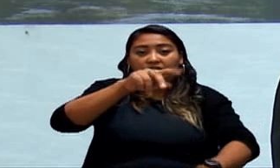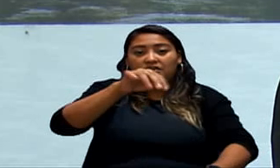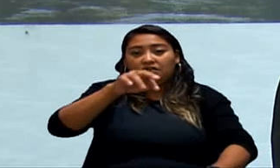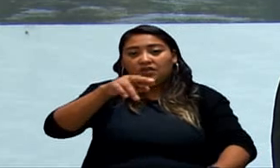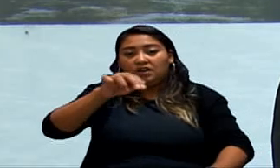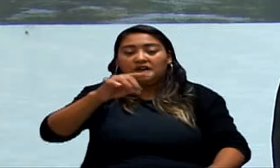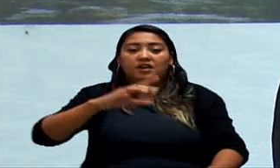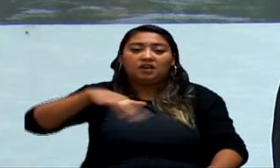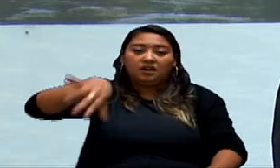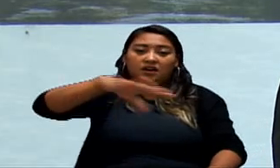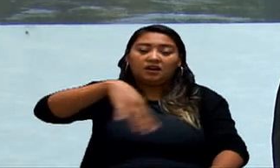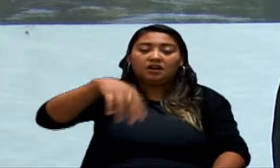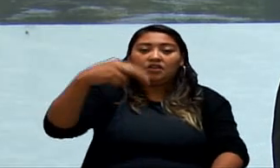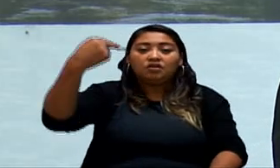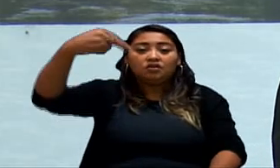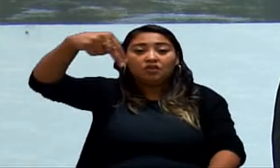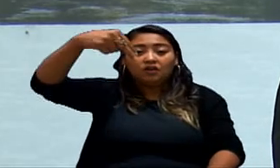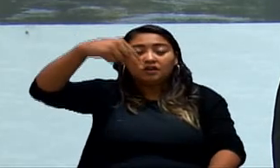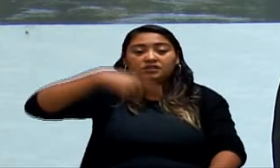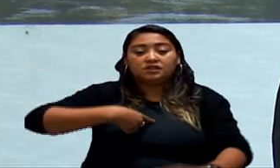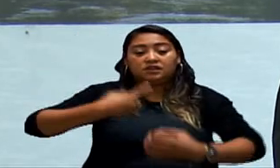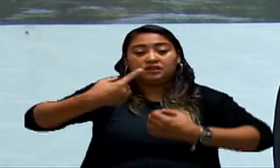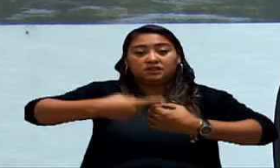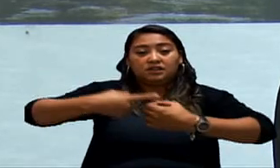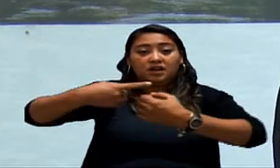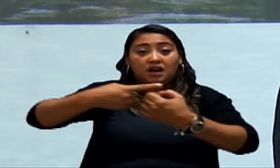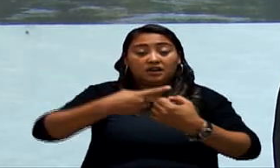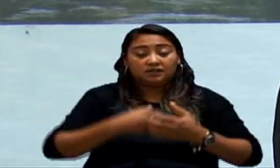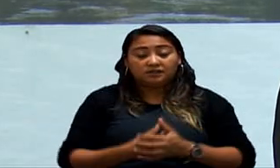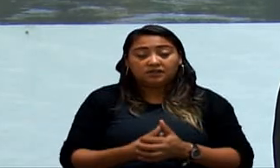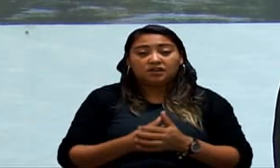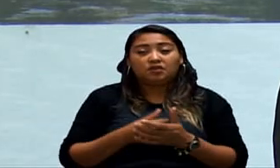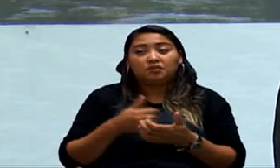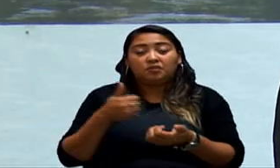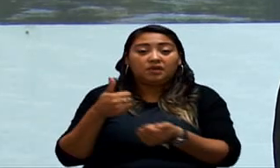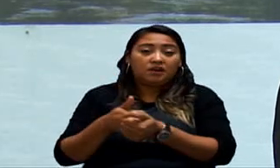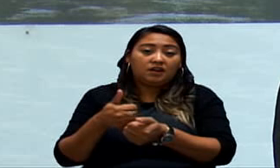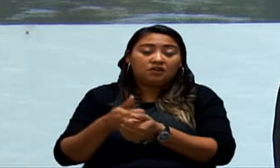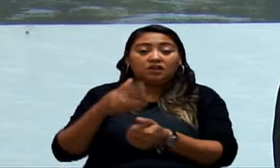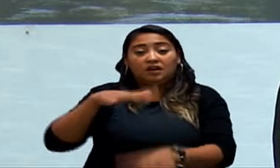zona norte da cidade, através ali da região